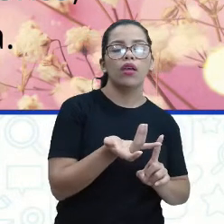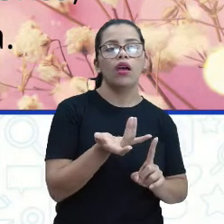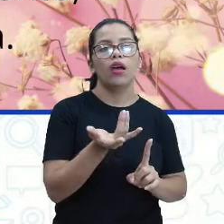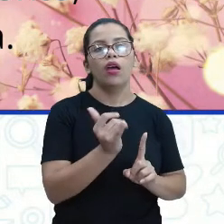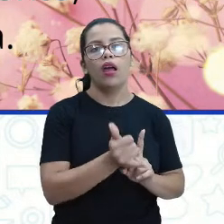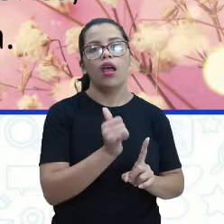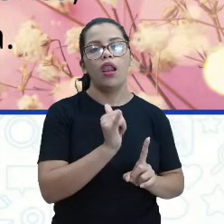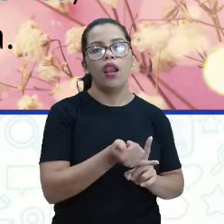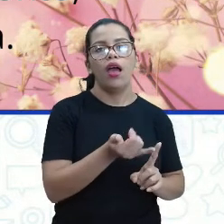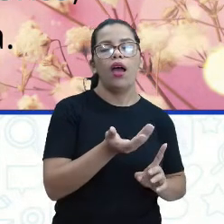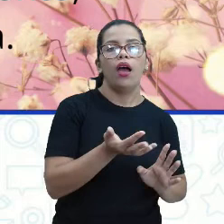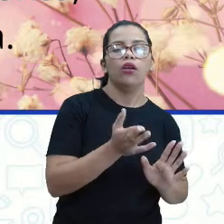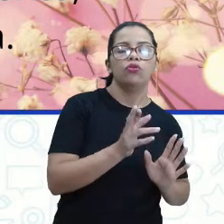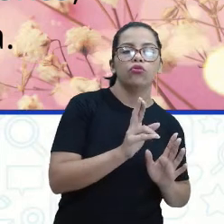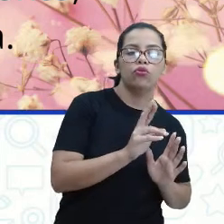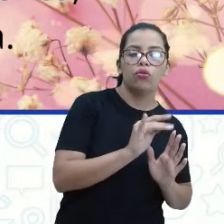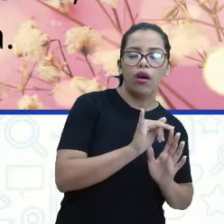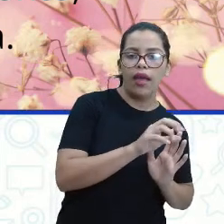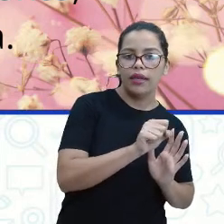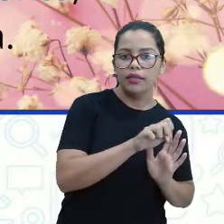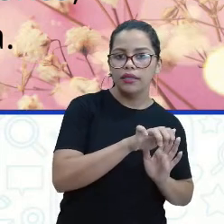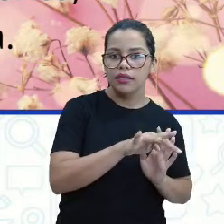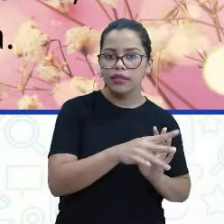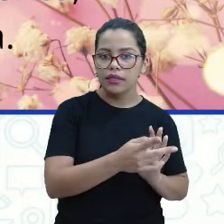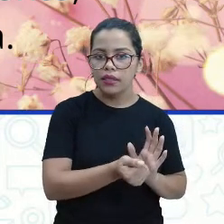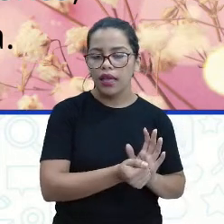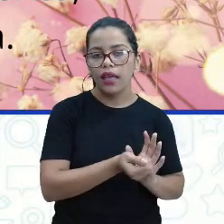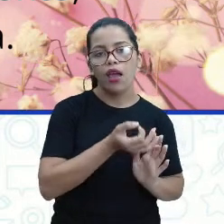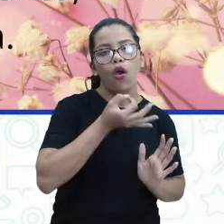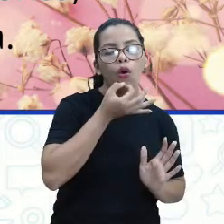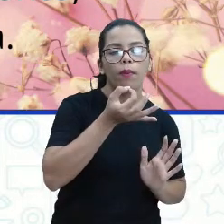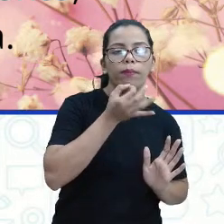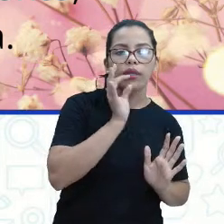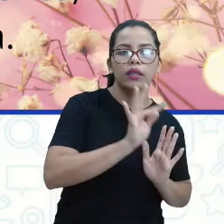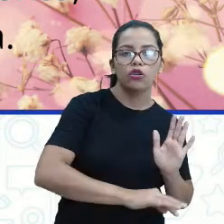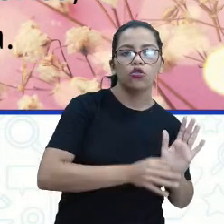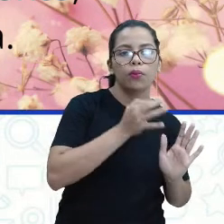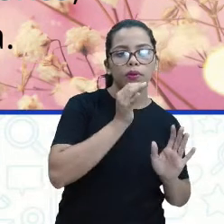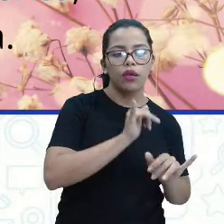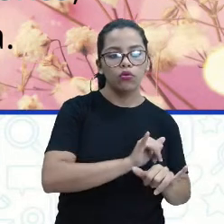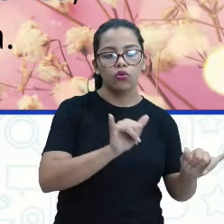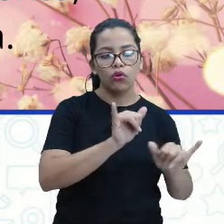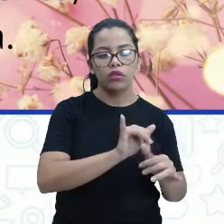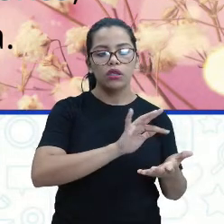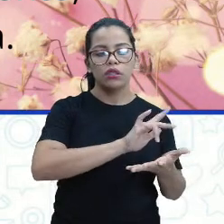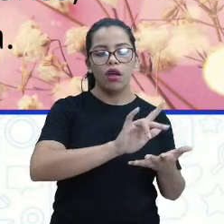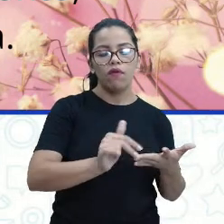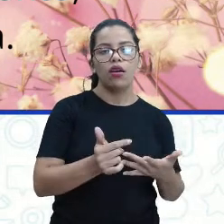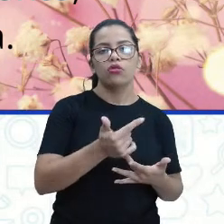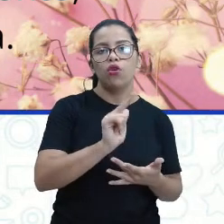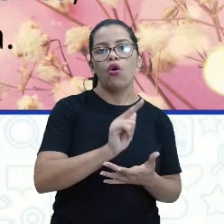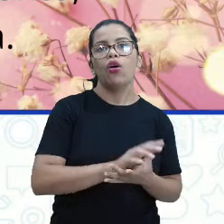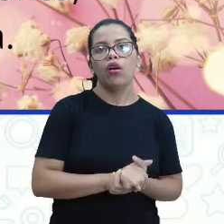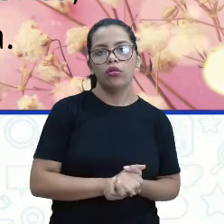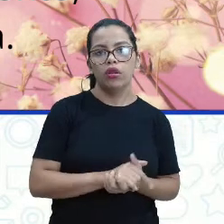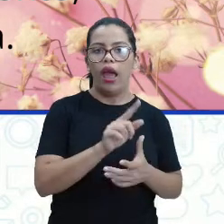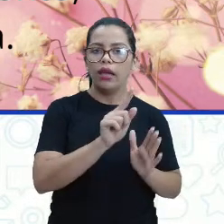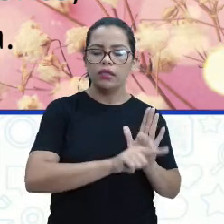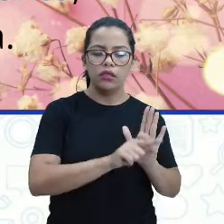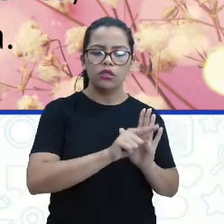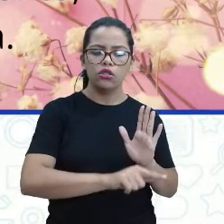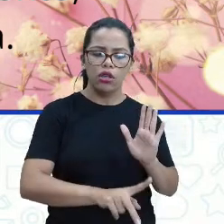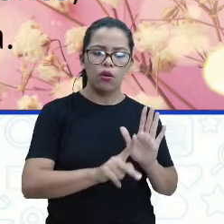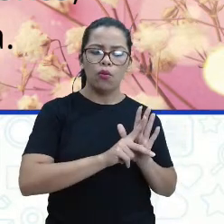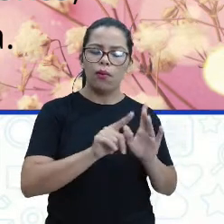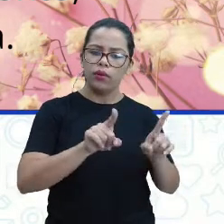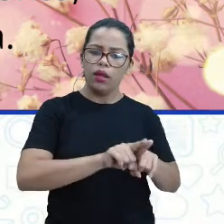a resenha, o artigo de opinião, o ensaio, uma reportagem, notícia, entre outros. Essas narrativas, esses gêneros também são